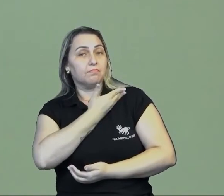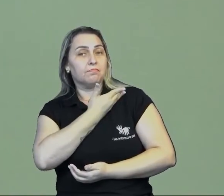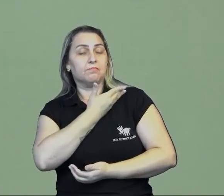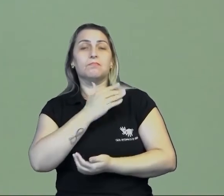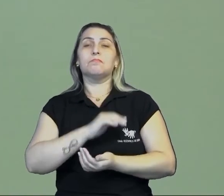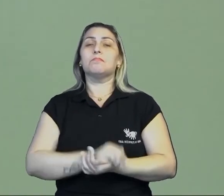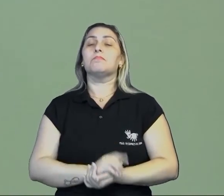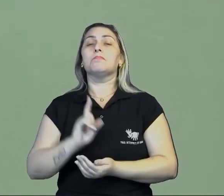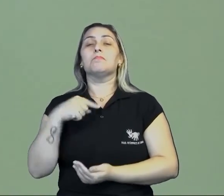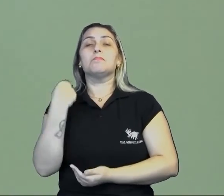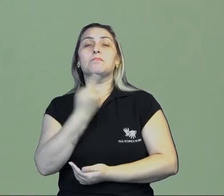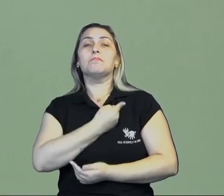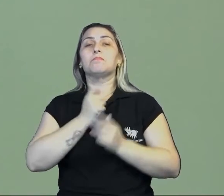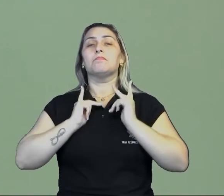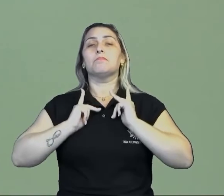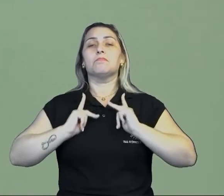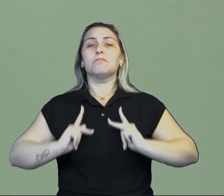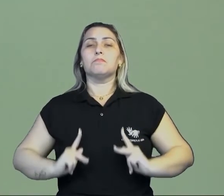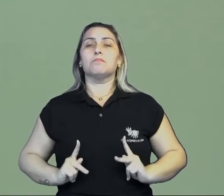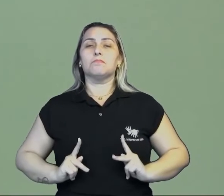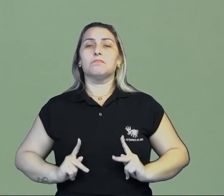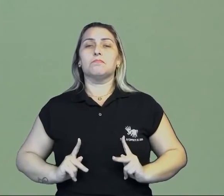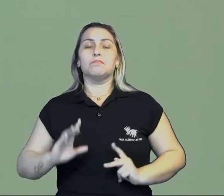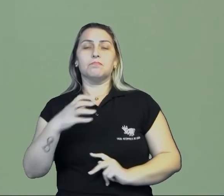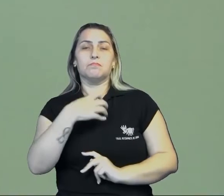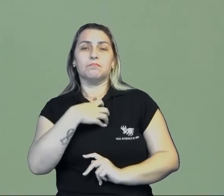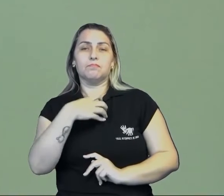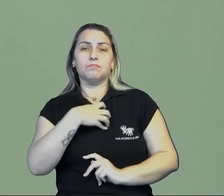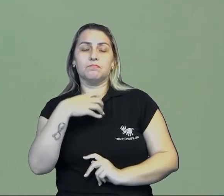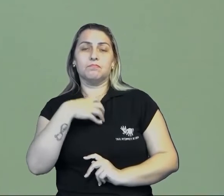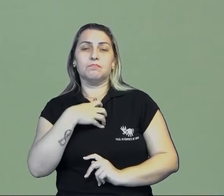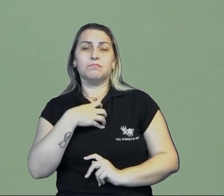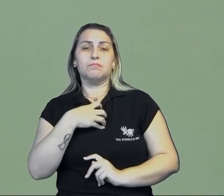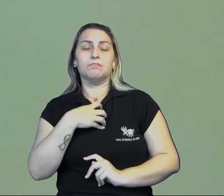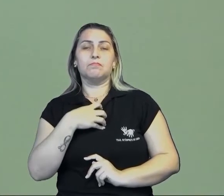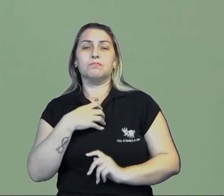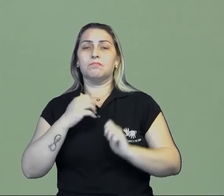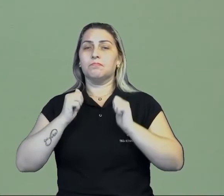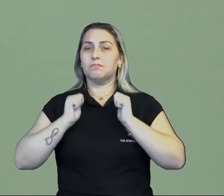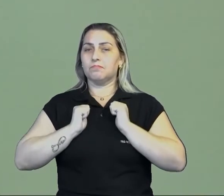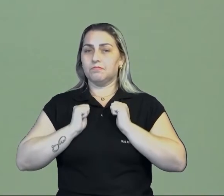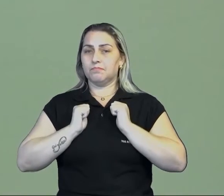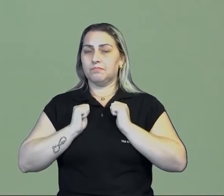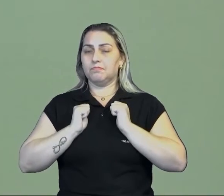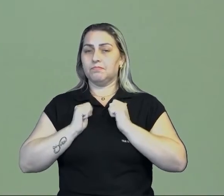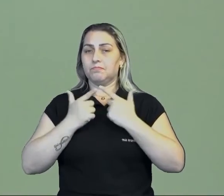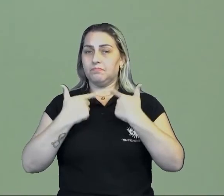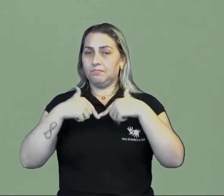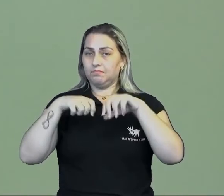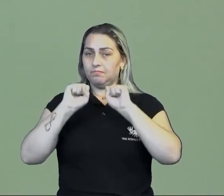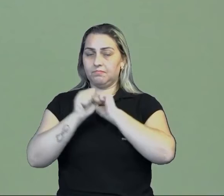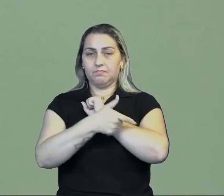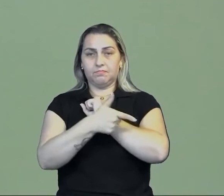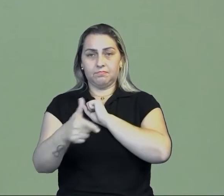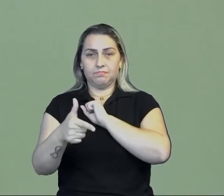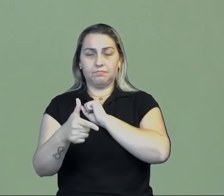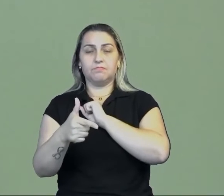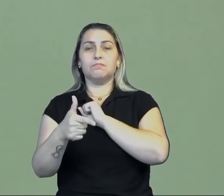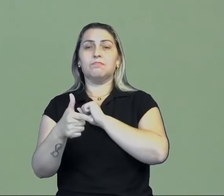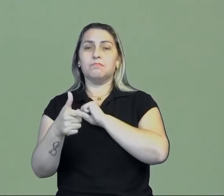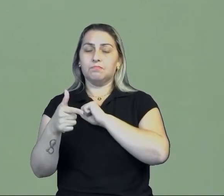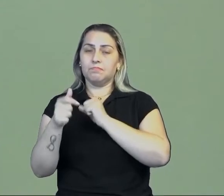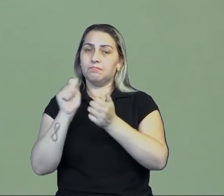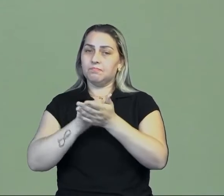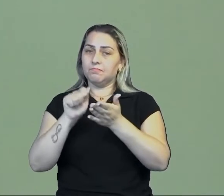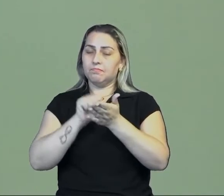amigos, A nossa postura, a forma como nós nos comportamos na nossa linguagem não verbal, ela